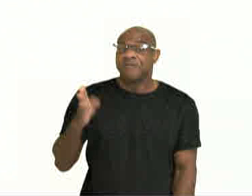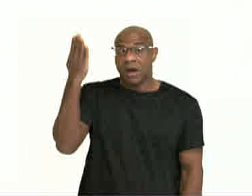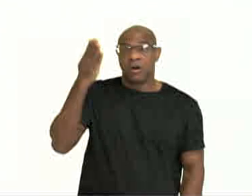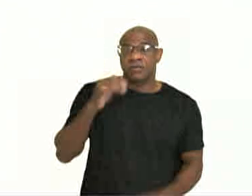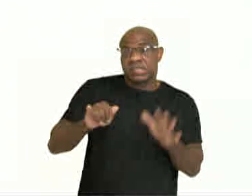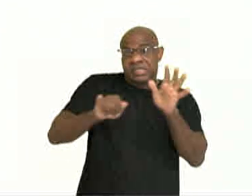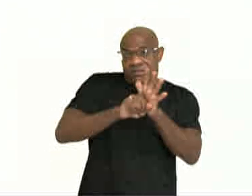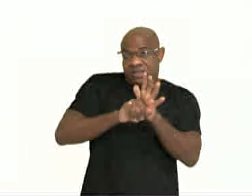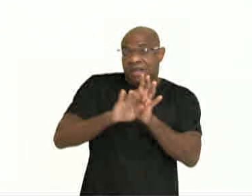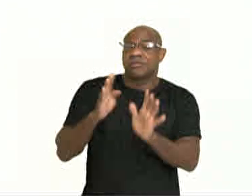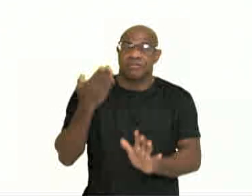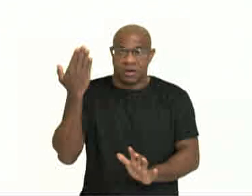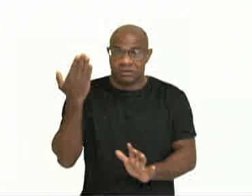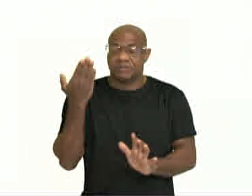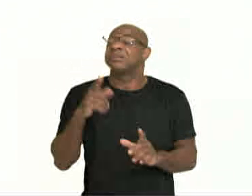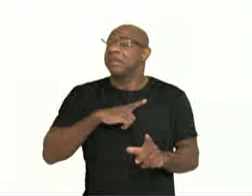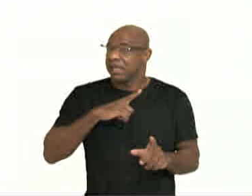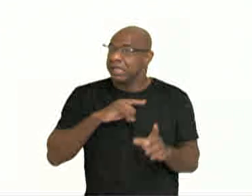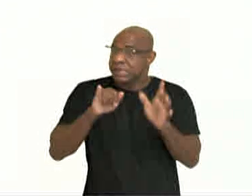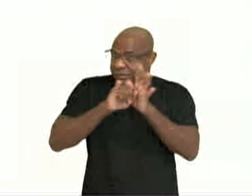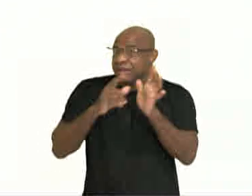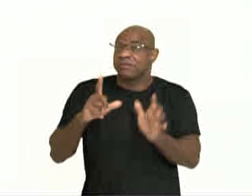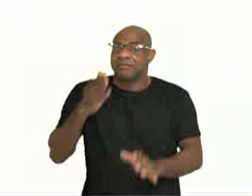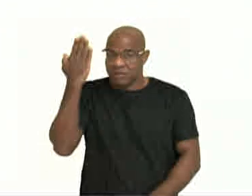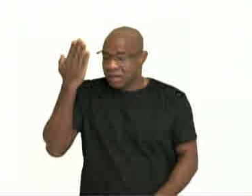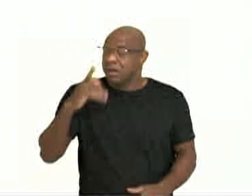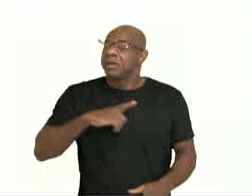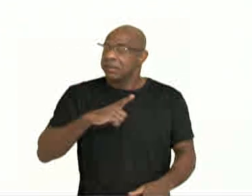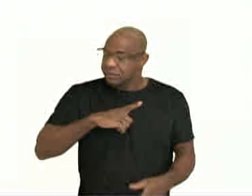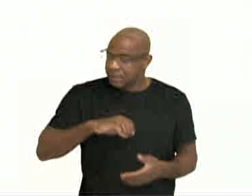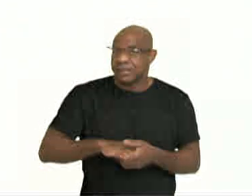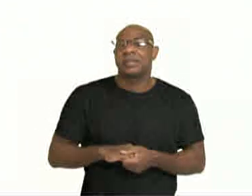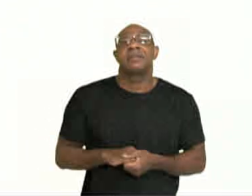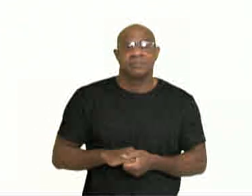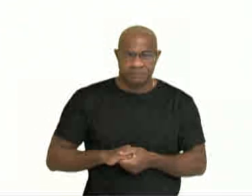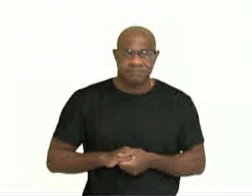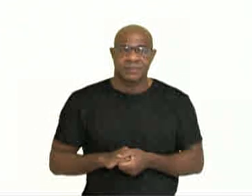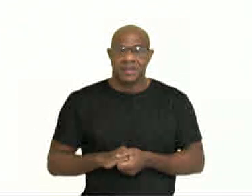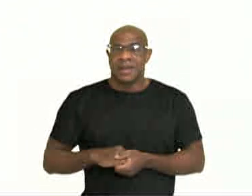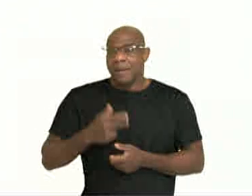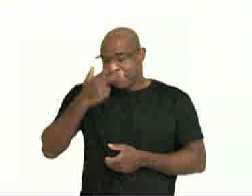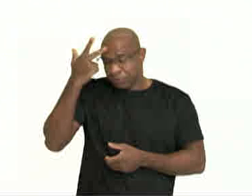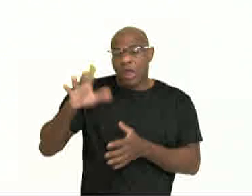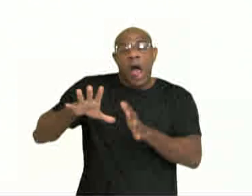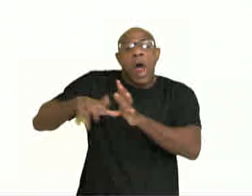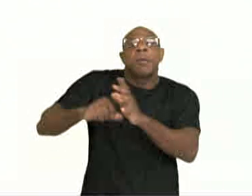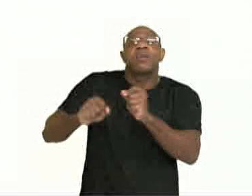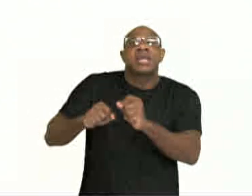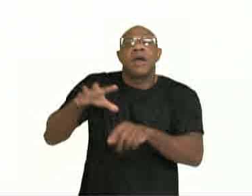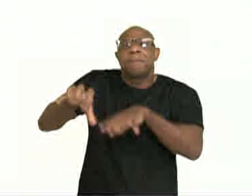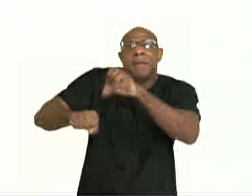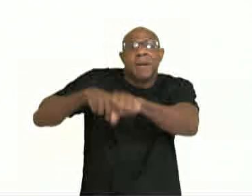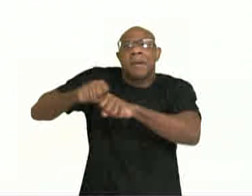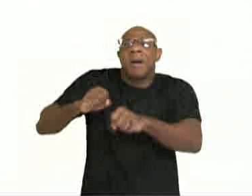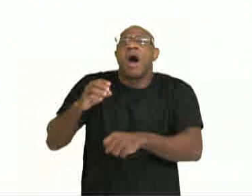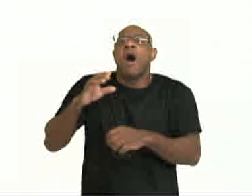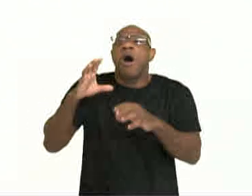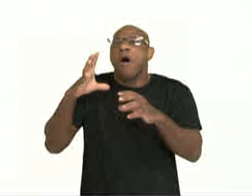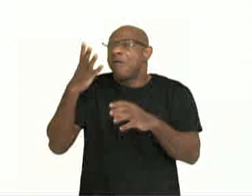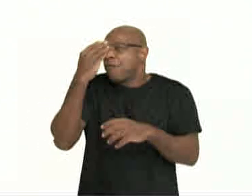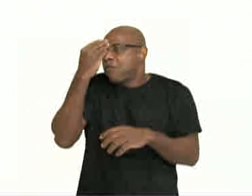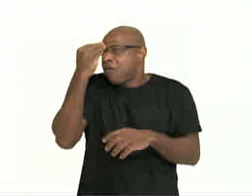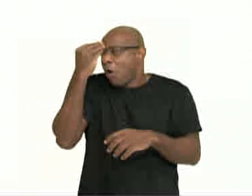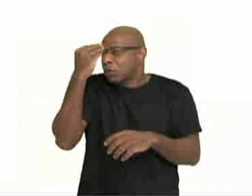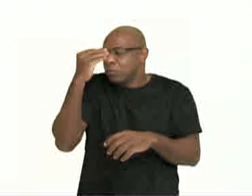com pedofilia, com pessoas se passando por perfis falsos, né? Acesso a informações confidenciais e tantos